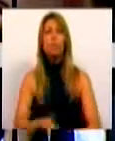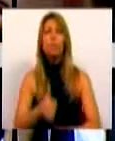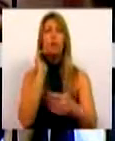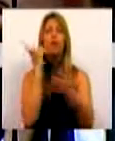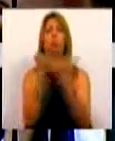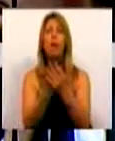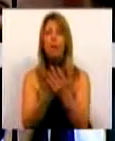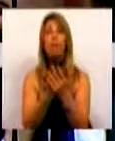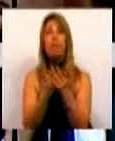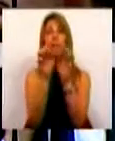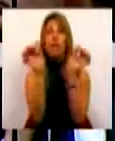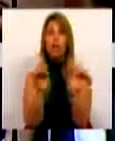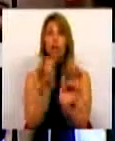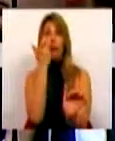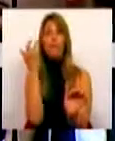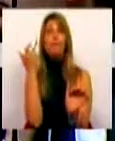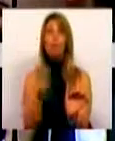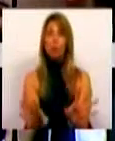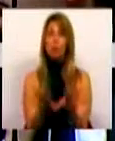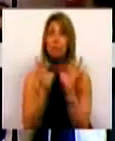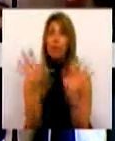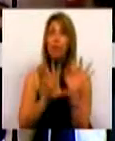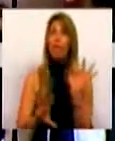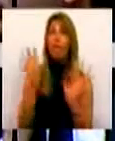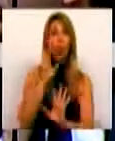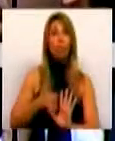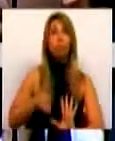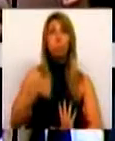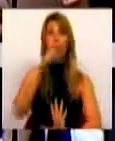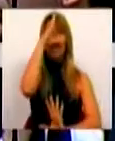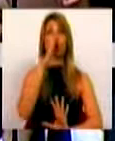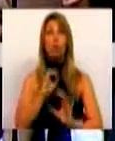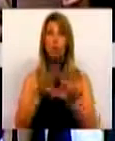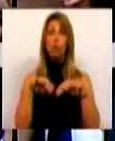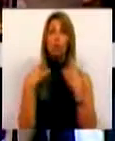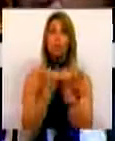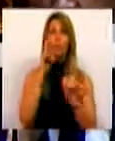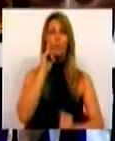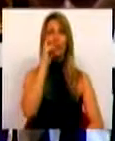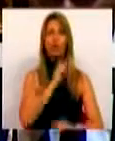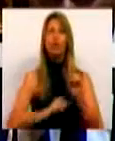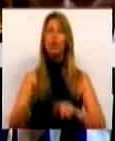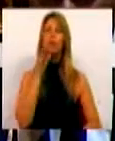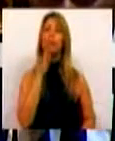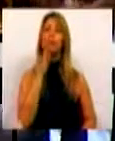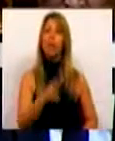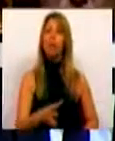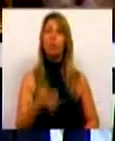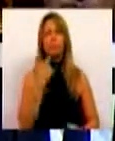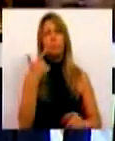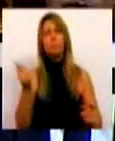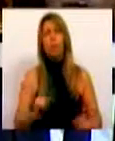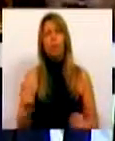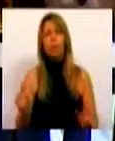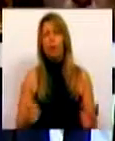de pensões, enquanto elemento central do Estado Social. Senhoras e senhores deputados, não podemos de